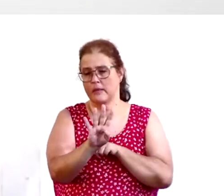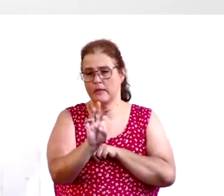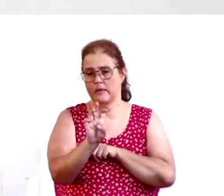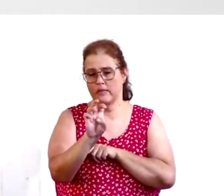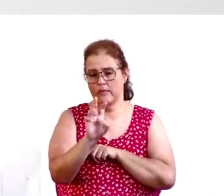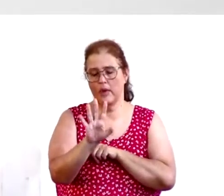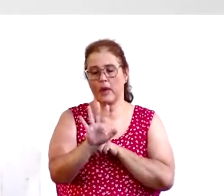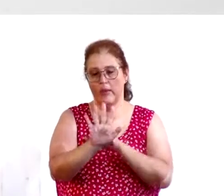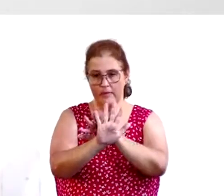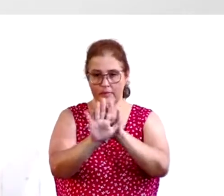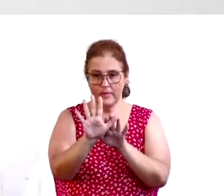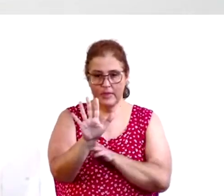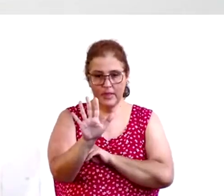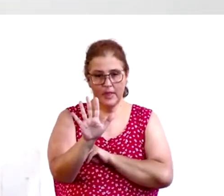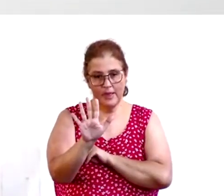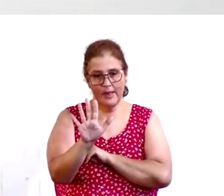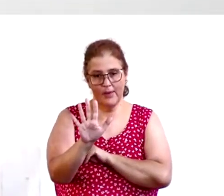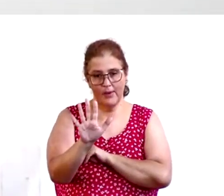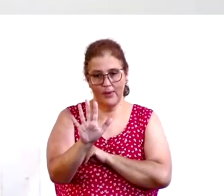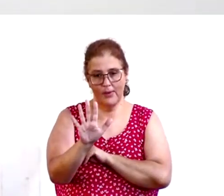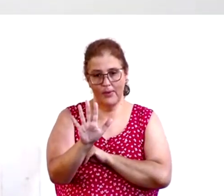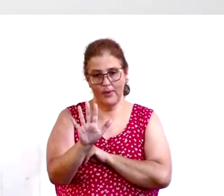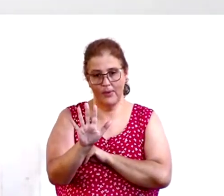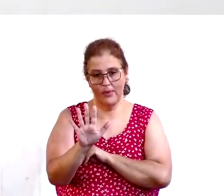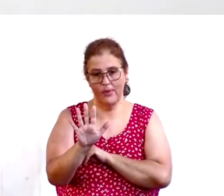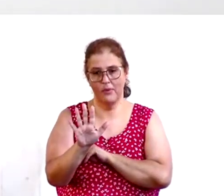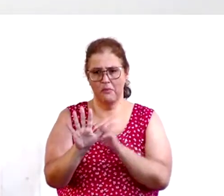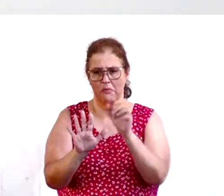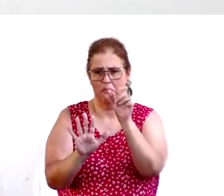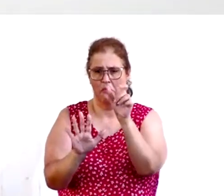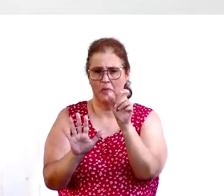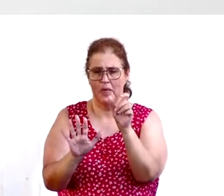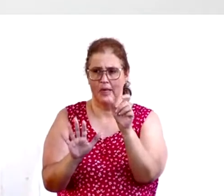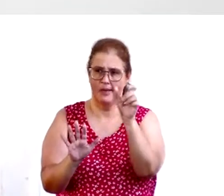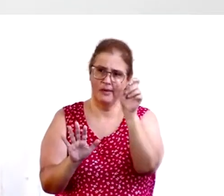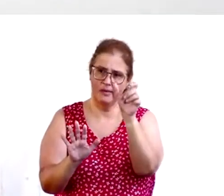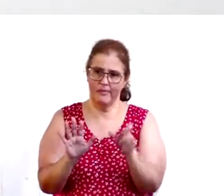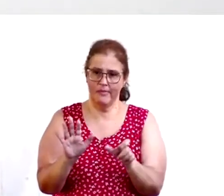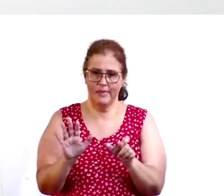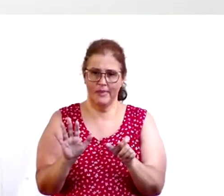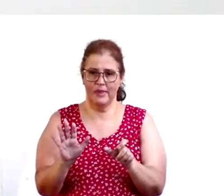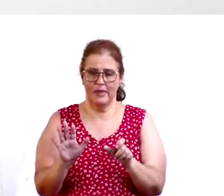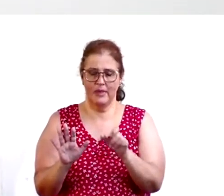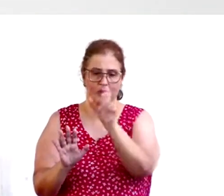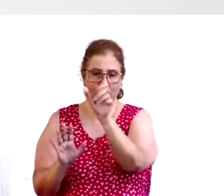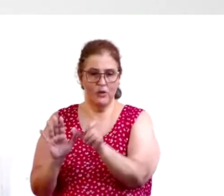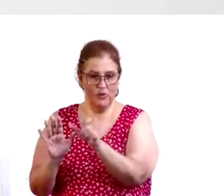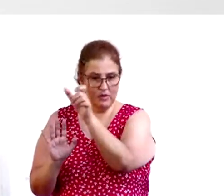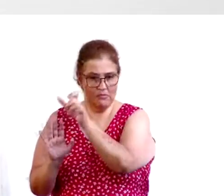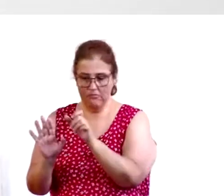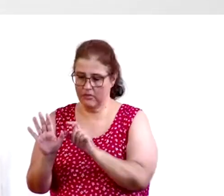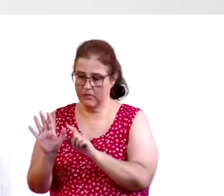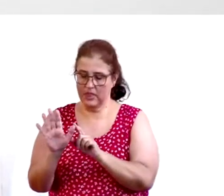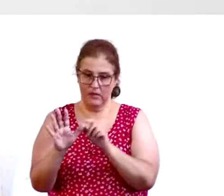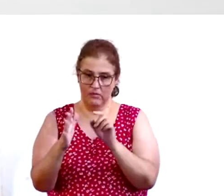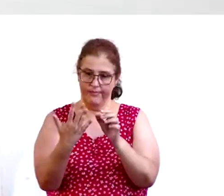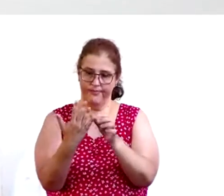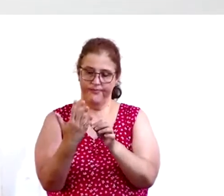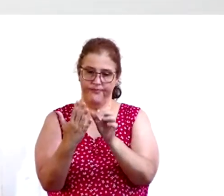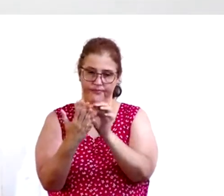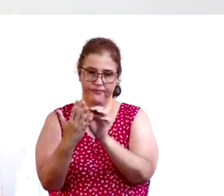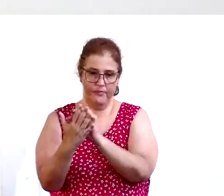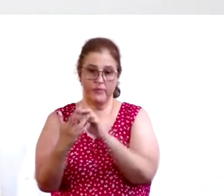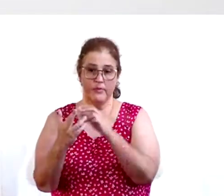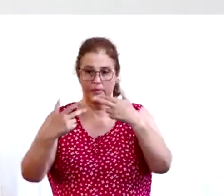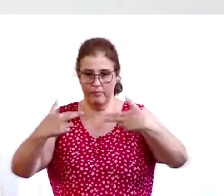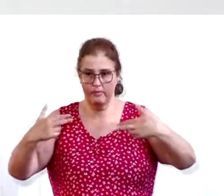O fundamento está em aproximadamente 5 características desse texto. Embora ele seja um texto pequeno, 2 versículos só. Normalmente nós